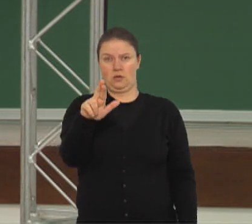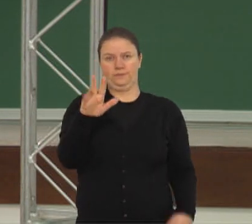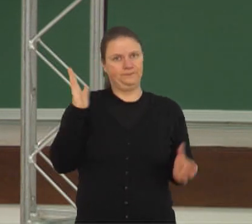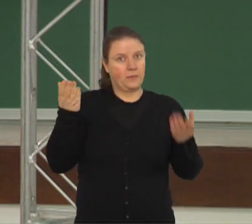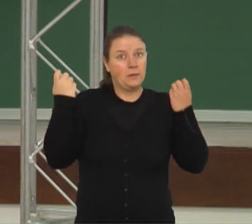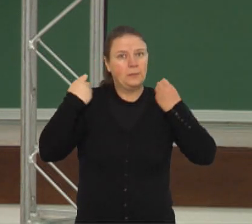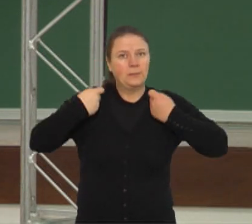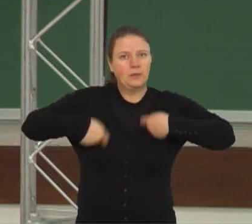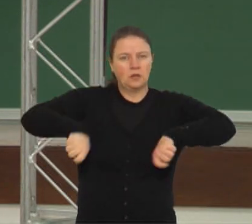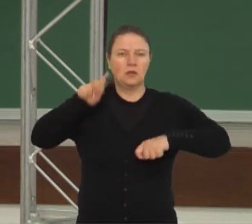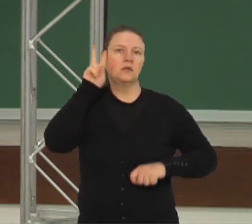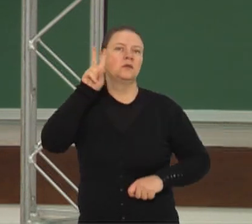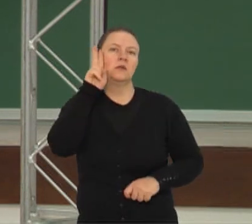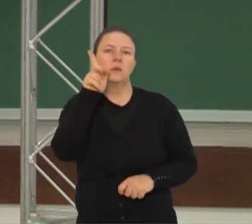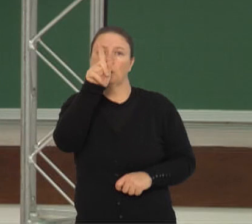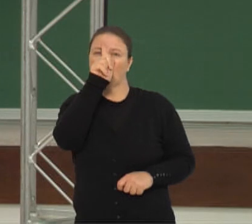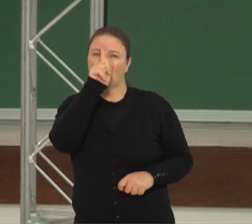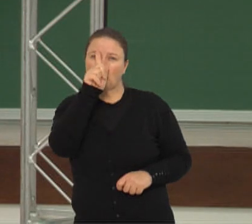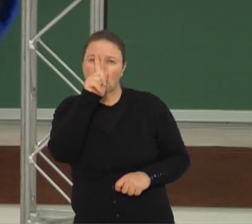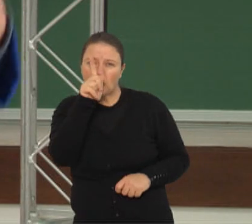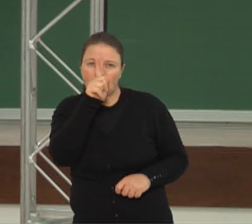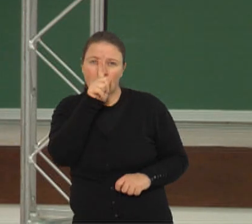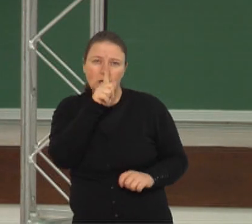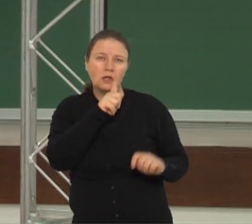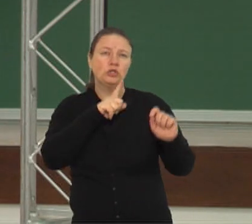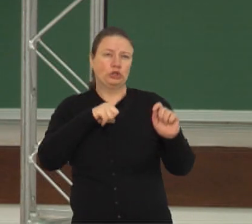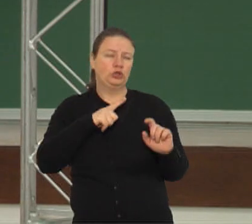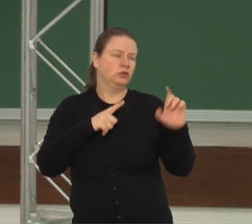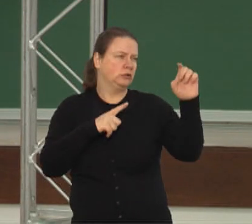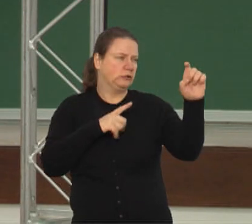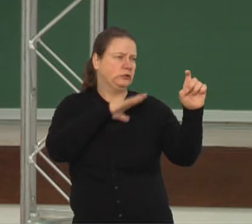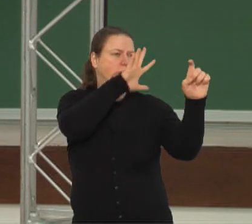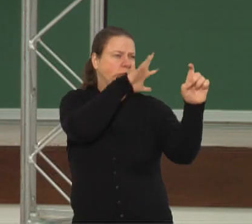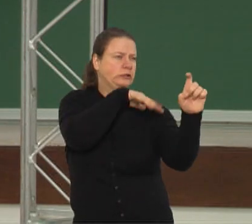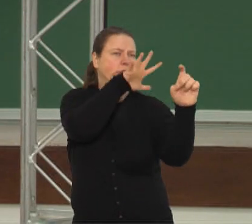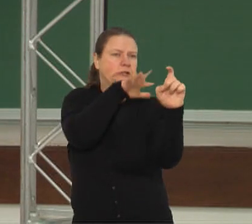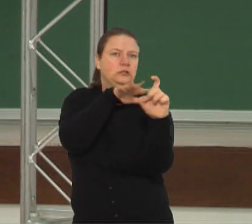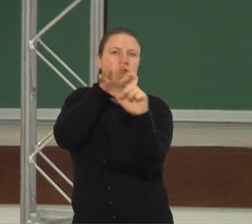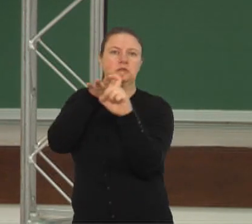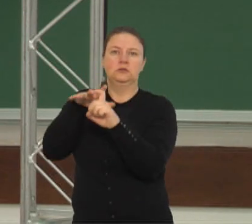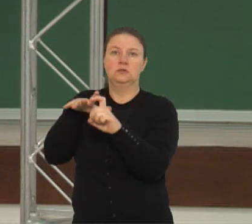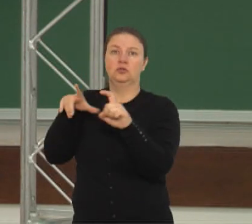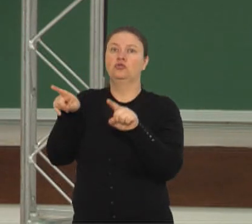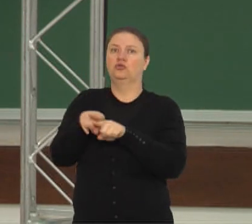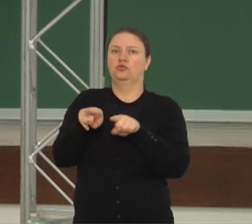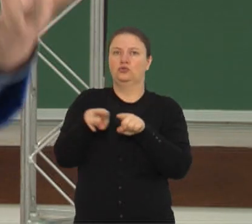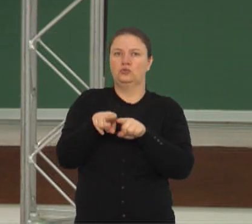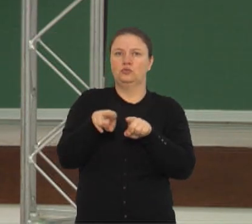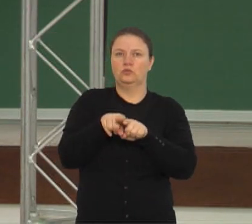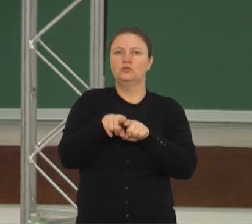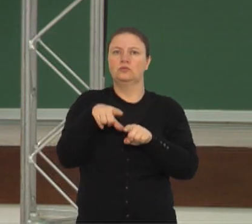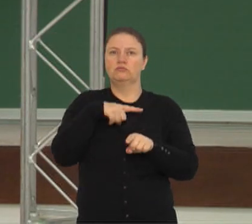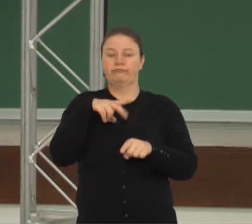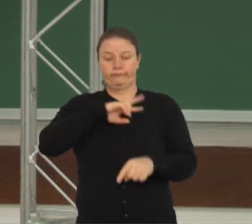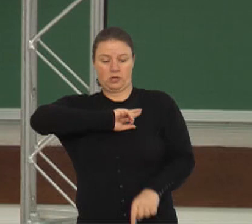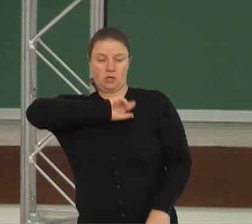politeísta. Acreditava em muitos deuses, tinha muitos sacerdotes. E o Sócrates, uma das